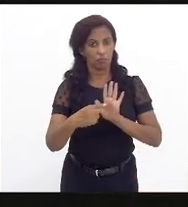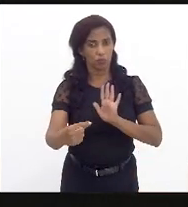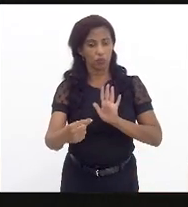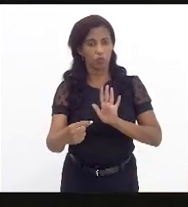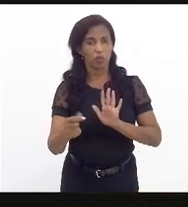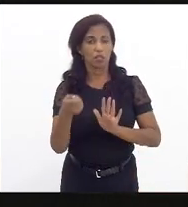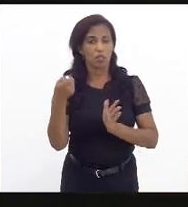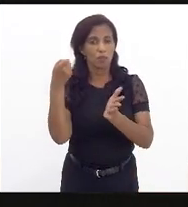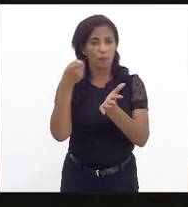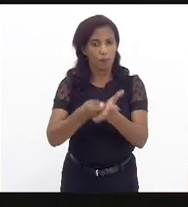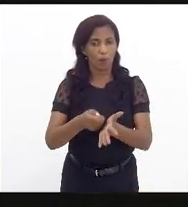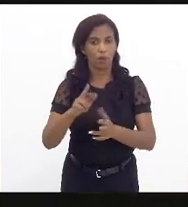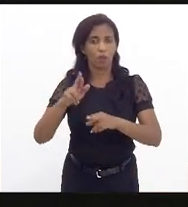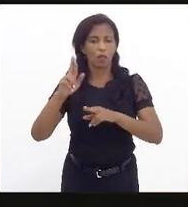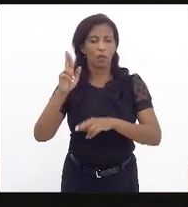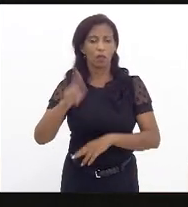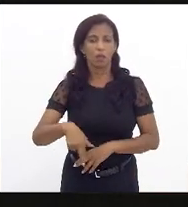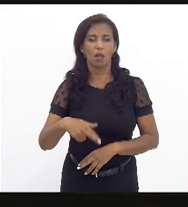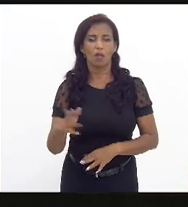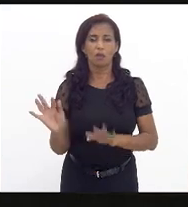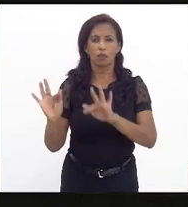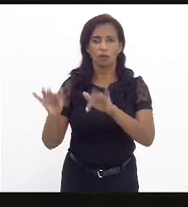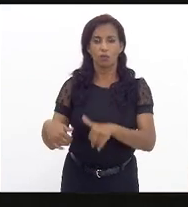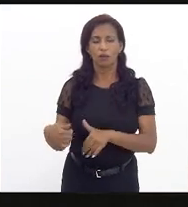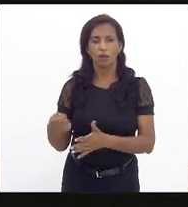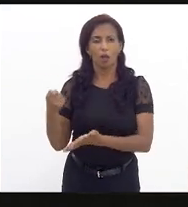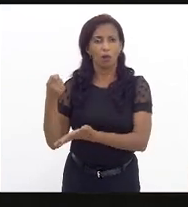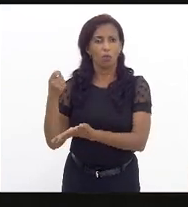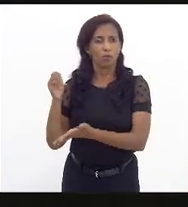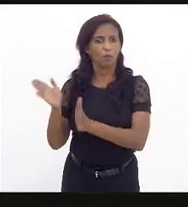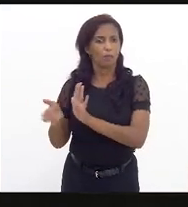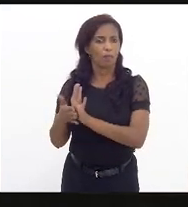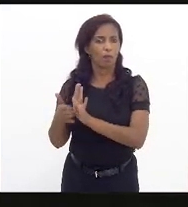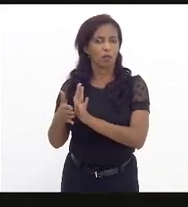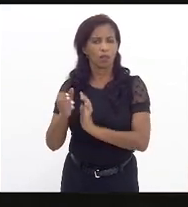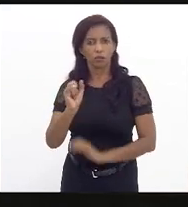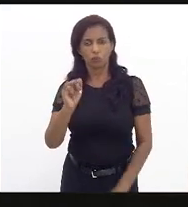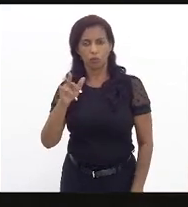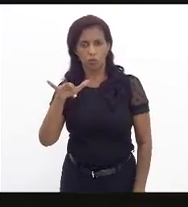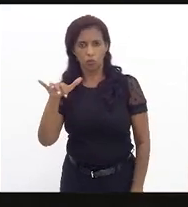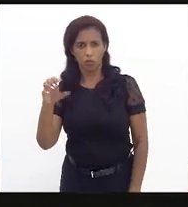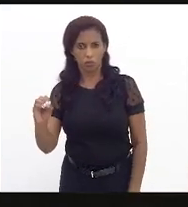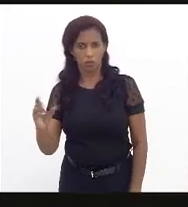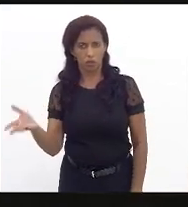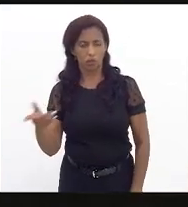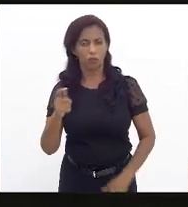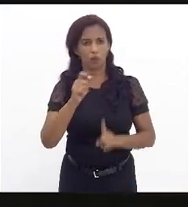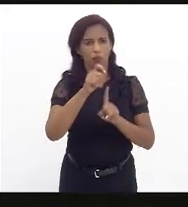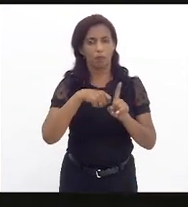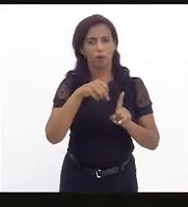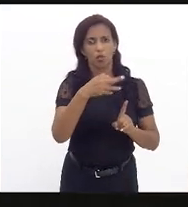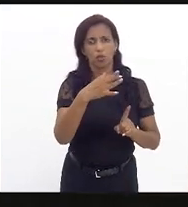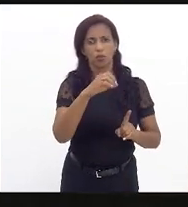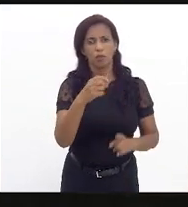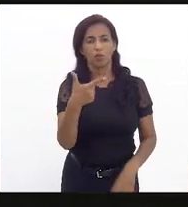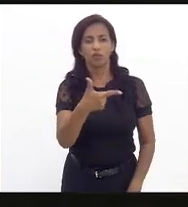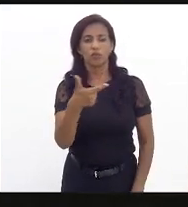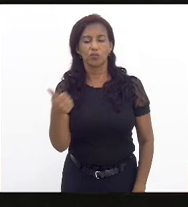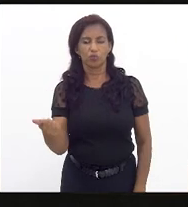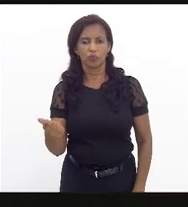se impõe em razão do término do mandato do senhor Silvio Castro Santos Ferreira, no mês de março de